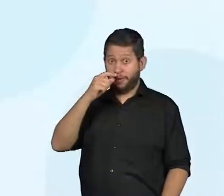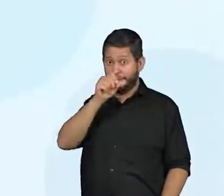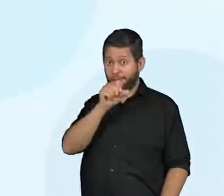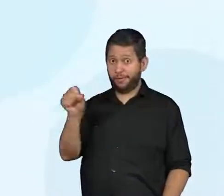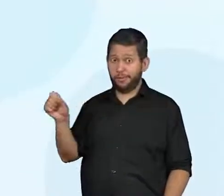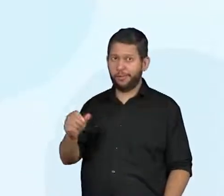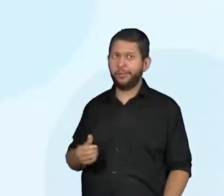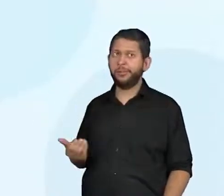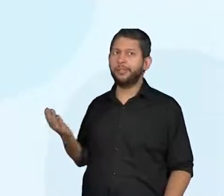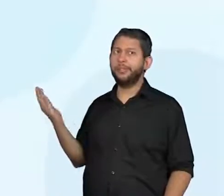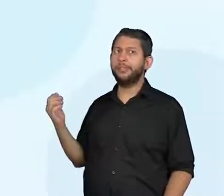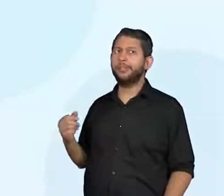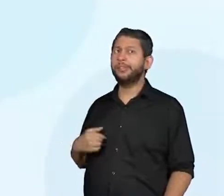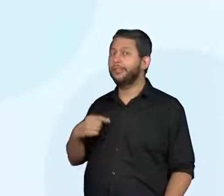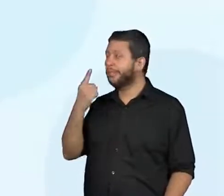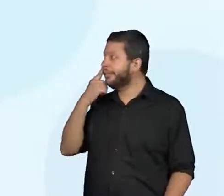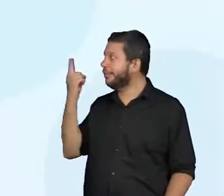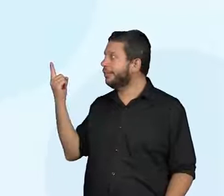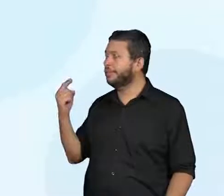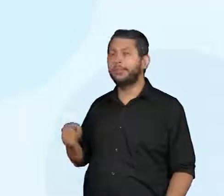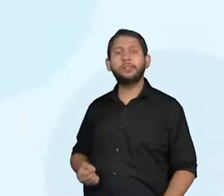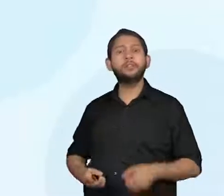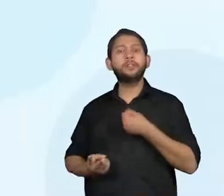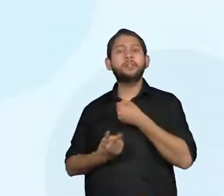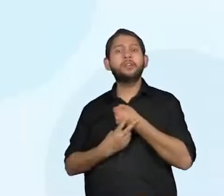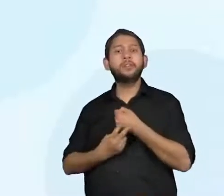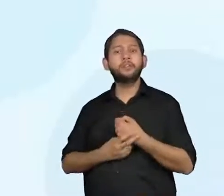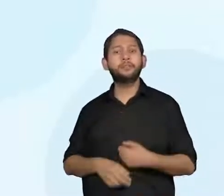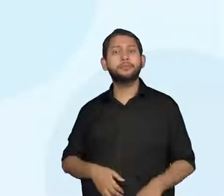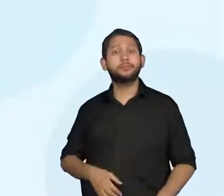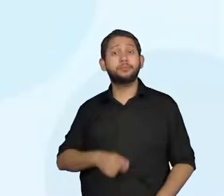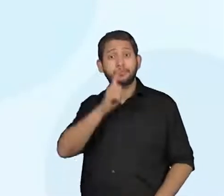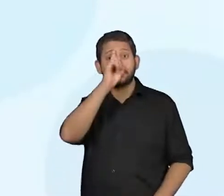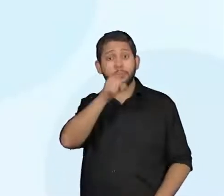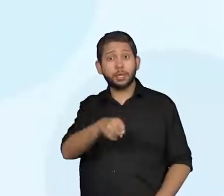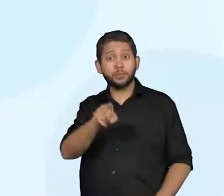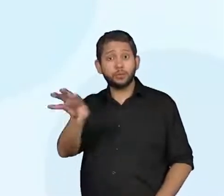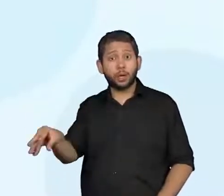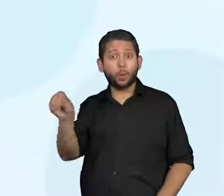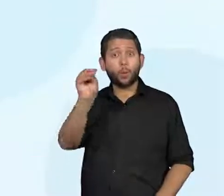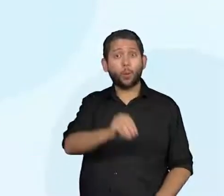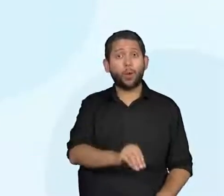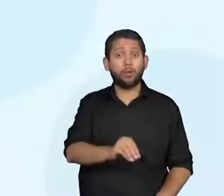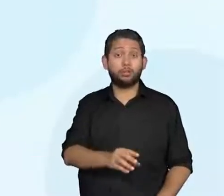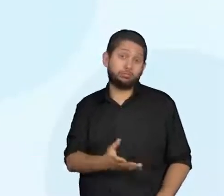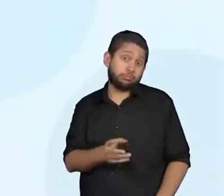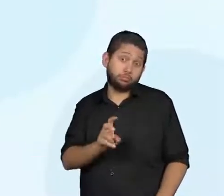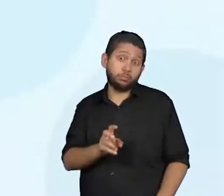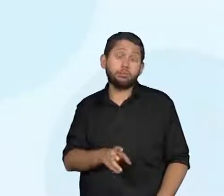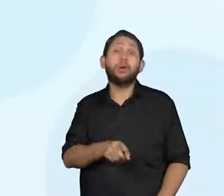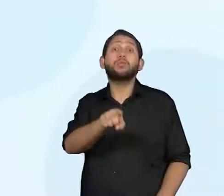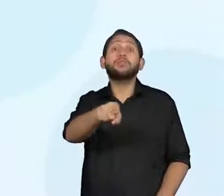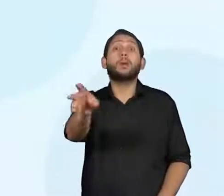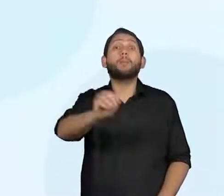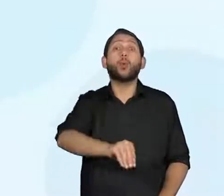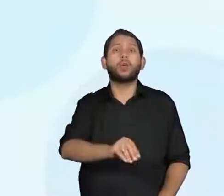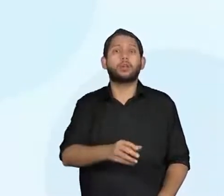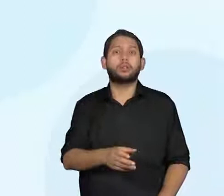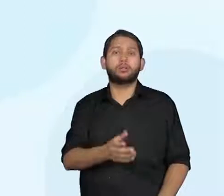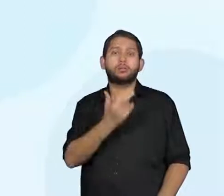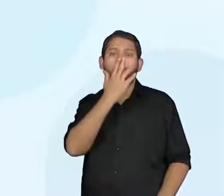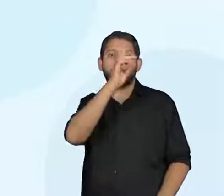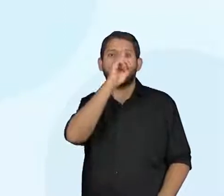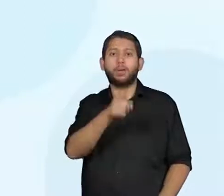marca-texto. Coloque. Então, quando o verbo indica o que você tem que fazer, coloque. Ele está